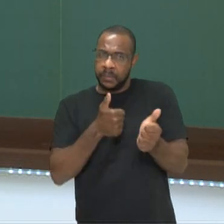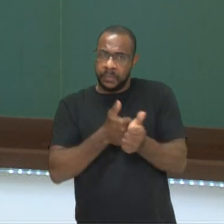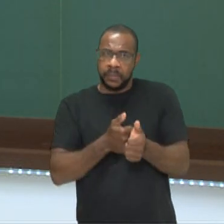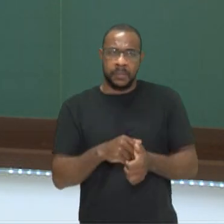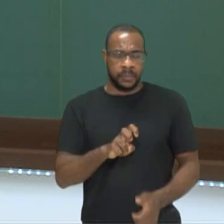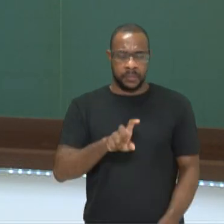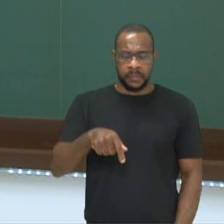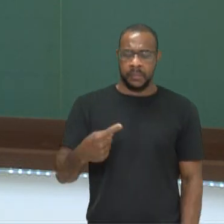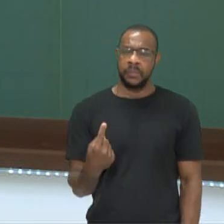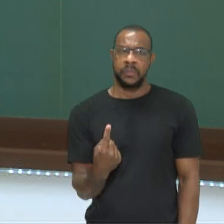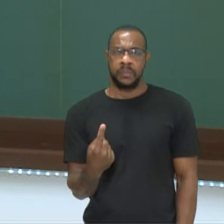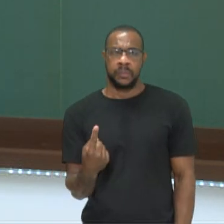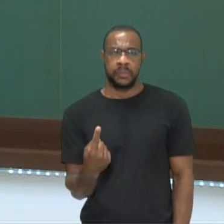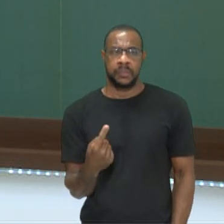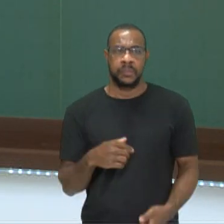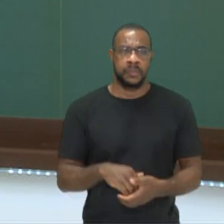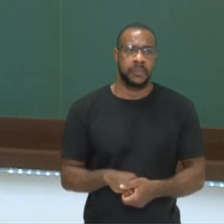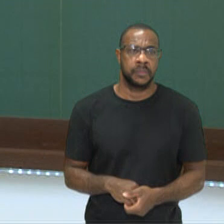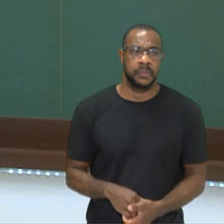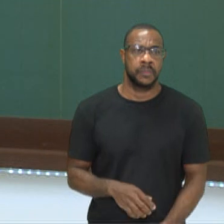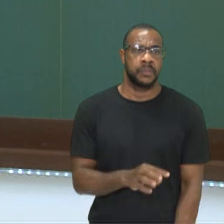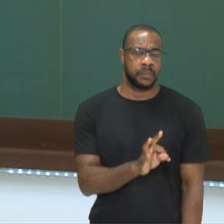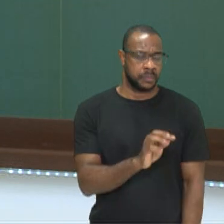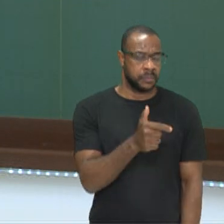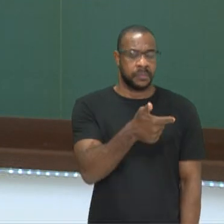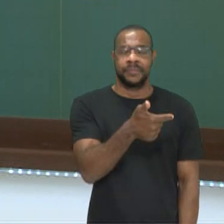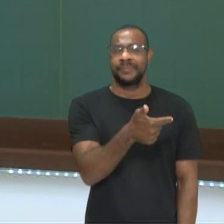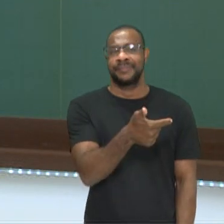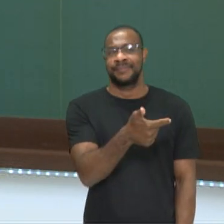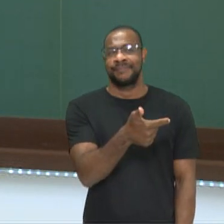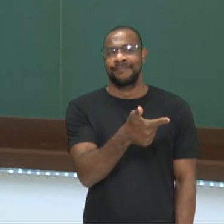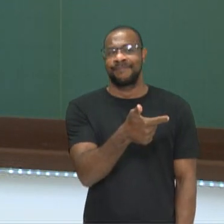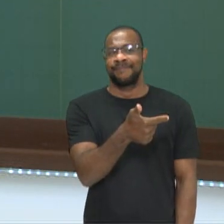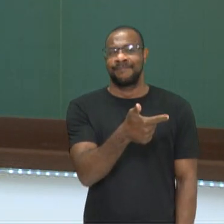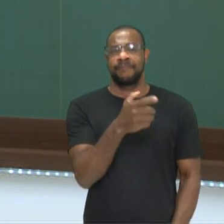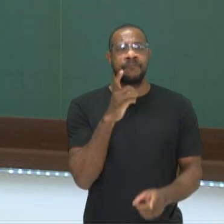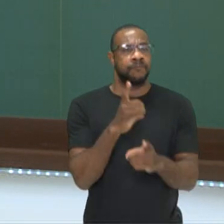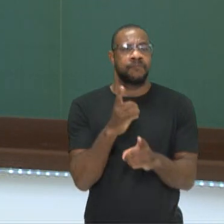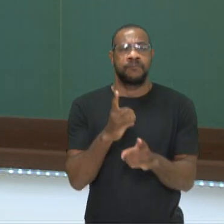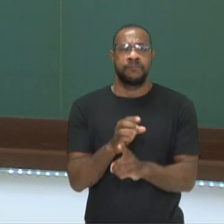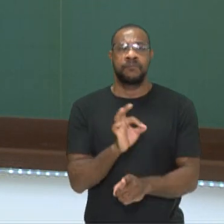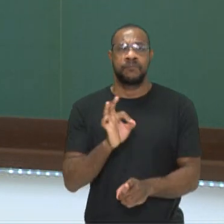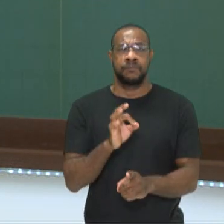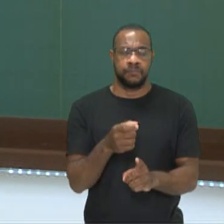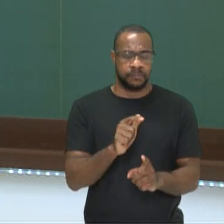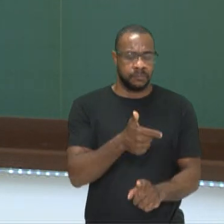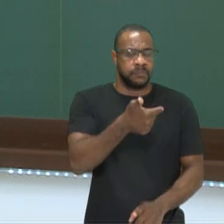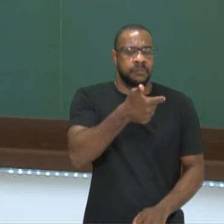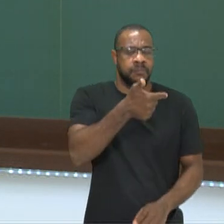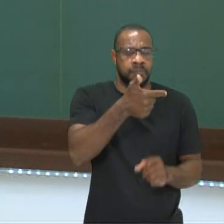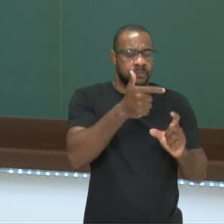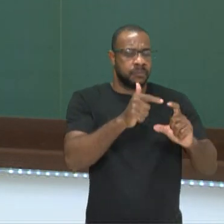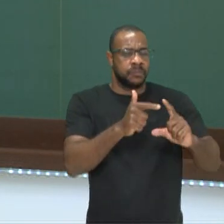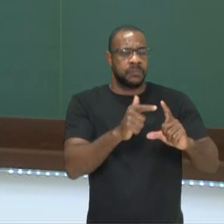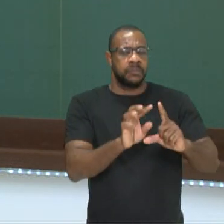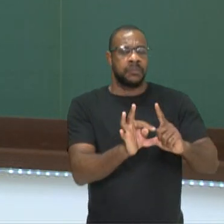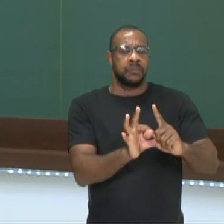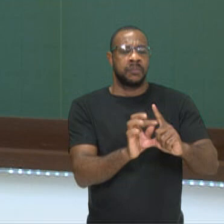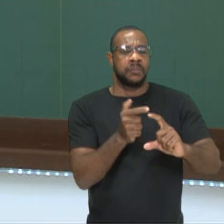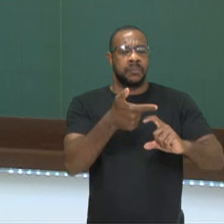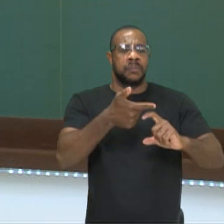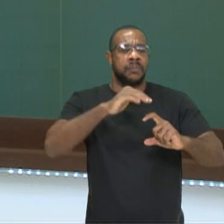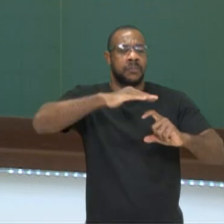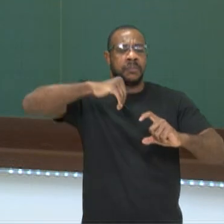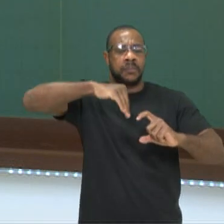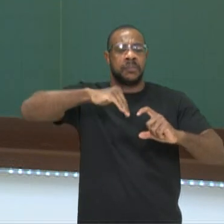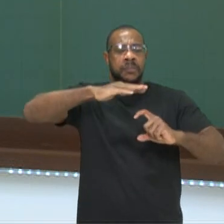mas eu não achei o t ainda. É porque o t está elevado ao quadrado, né? Para que esse quadrado suma daqui, eu preciso elevar a